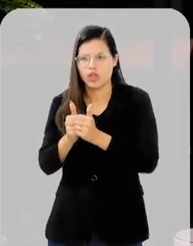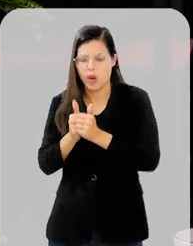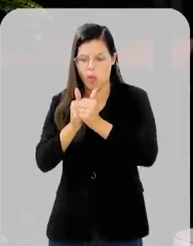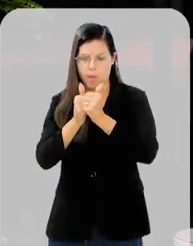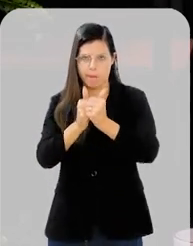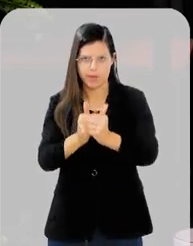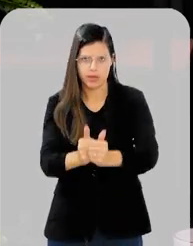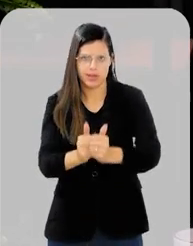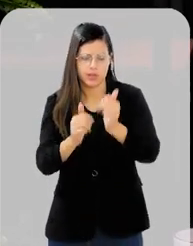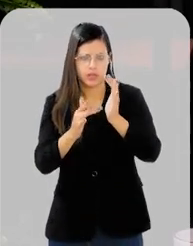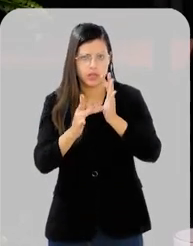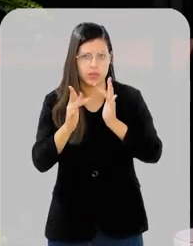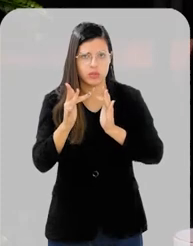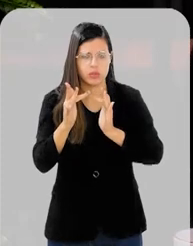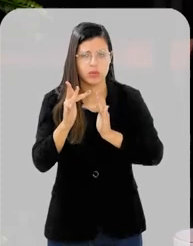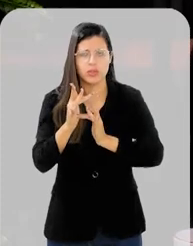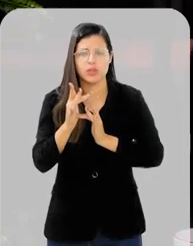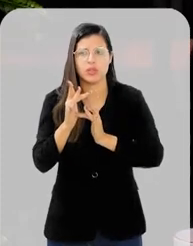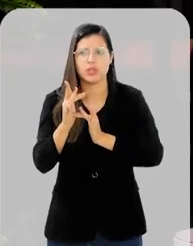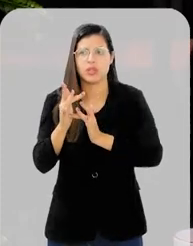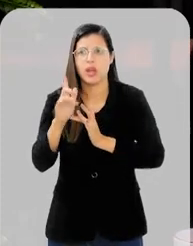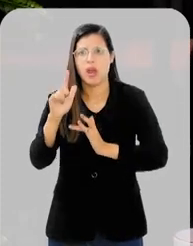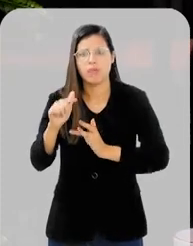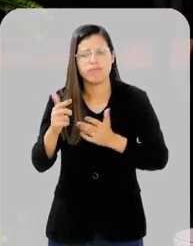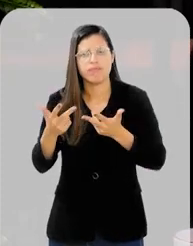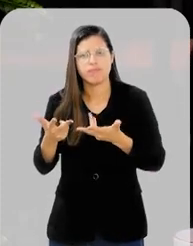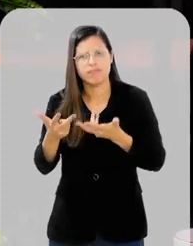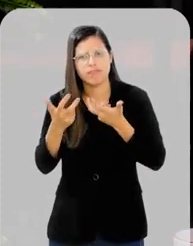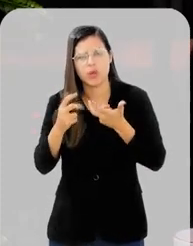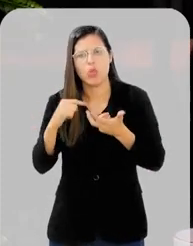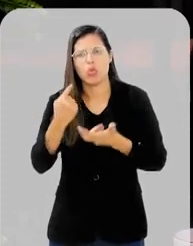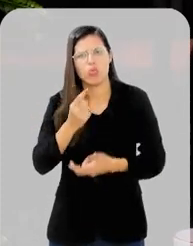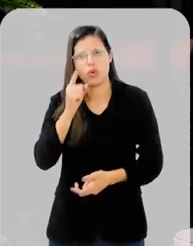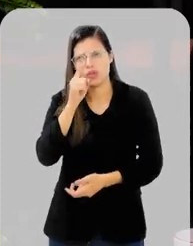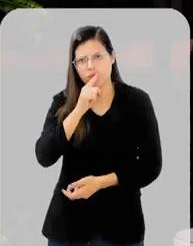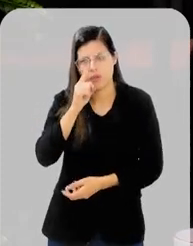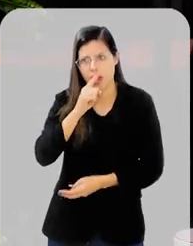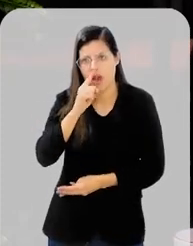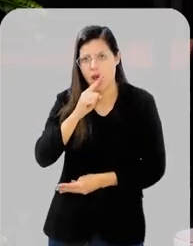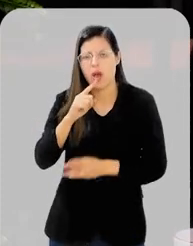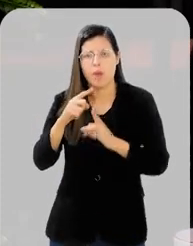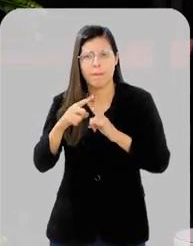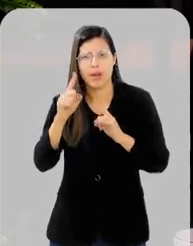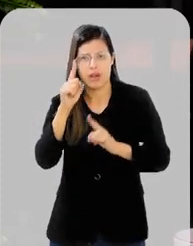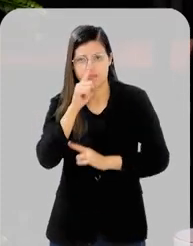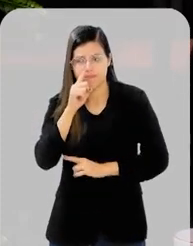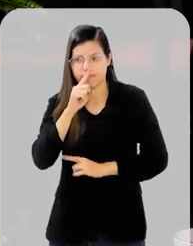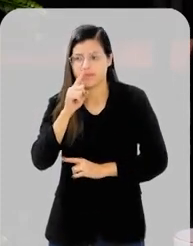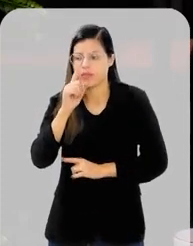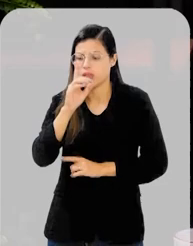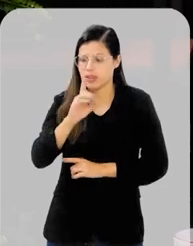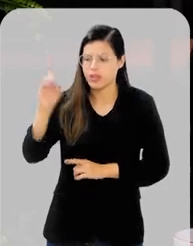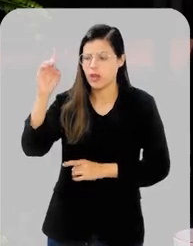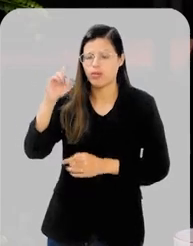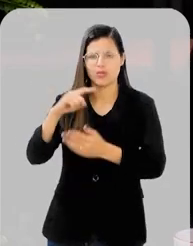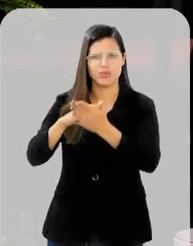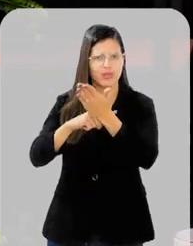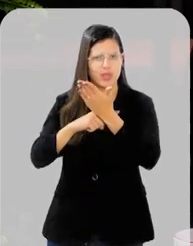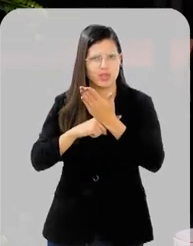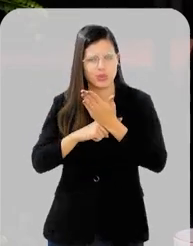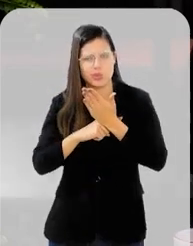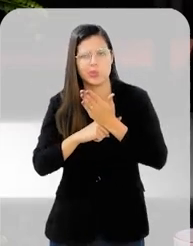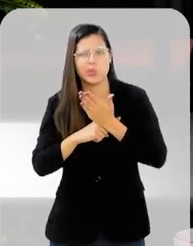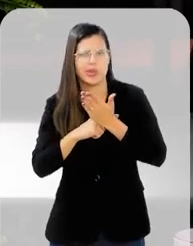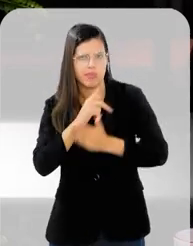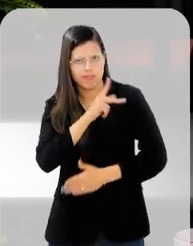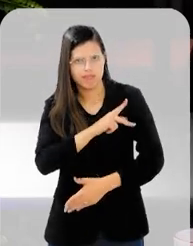Cristo e reta intenção é isso eh observar que nós somos fracos e que mesmo na fraqueza é na fraqueza que somos fortes Como já dizia